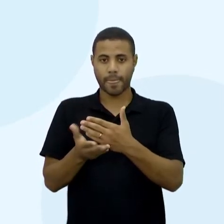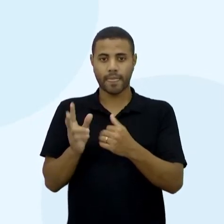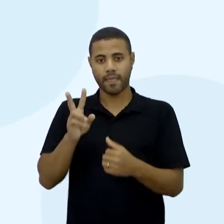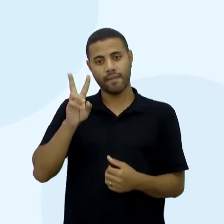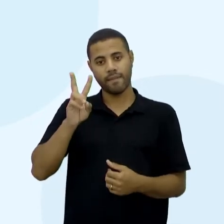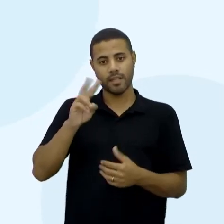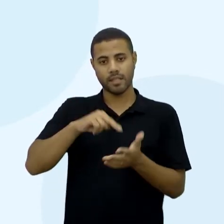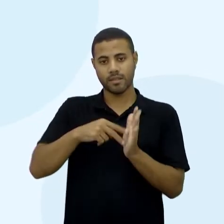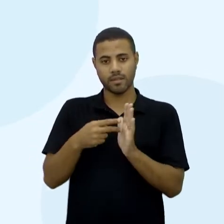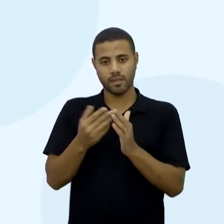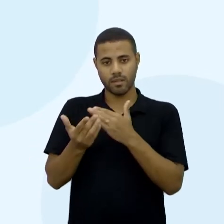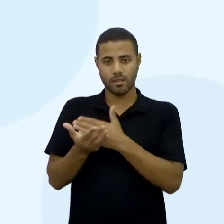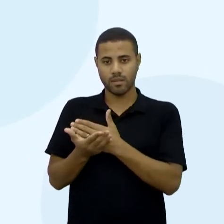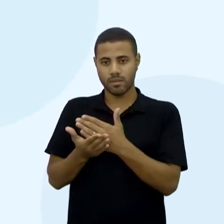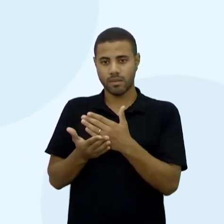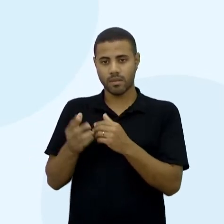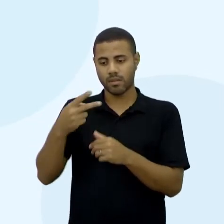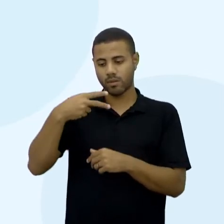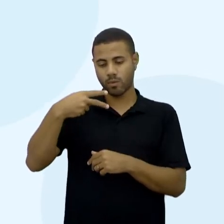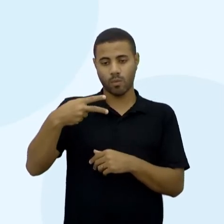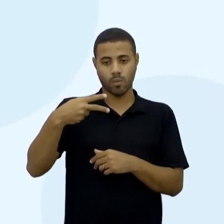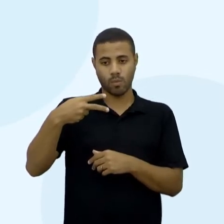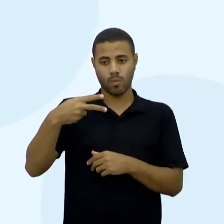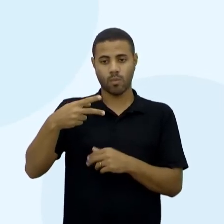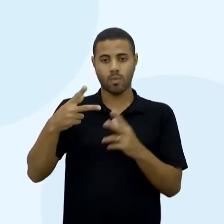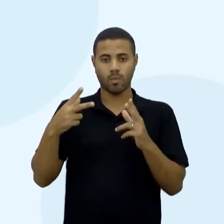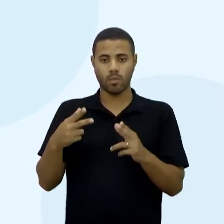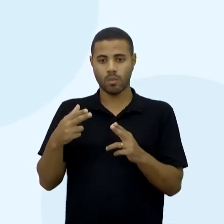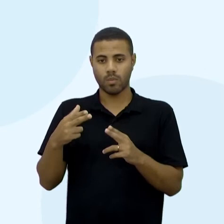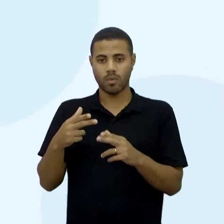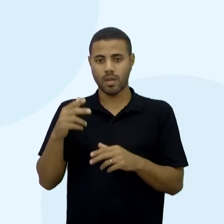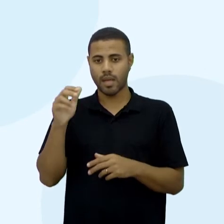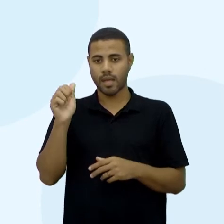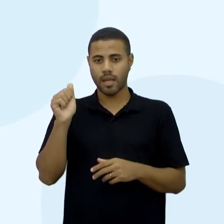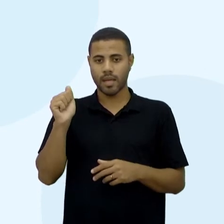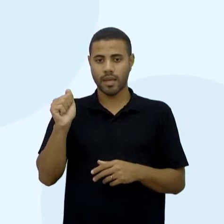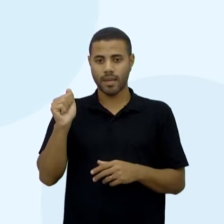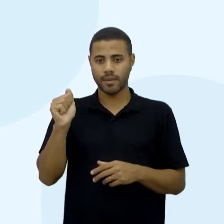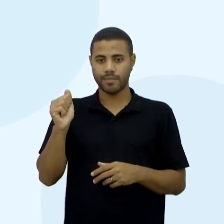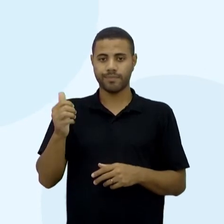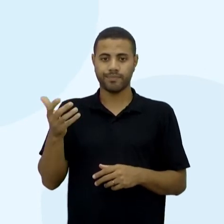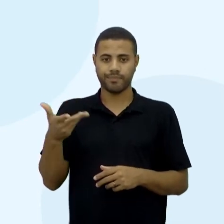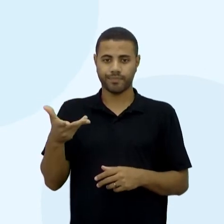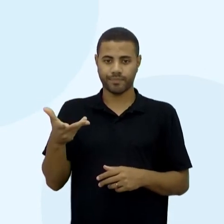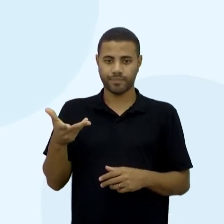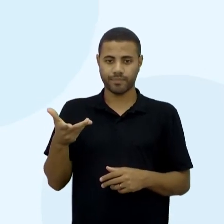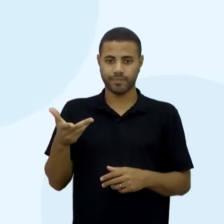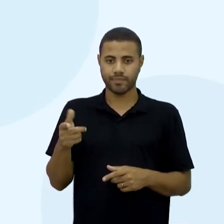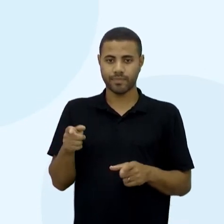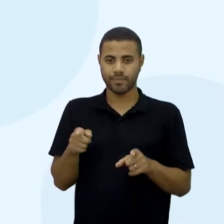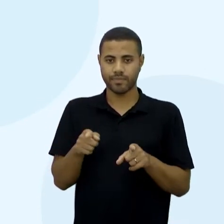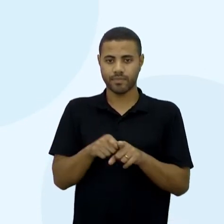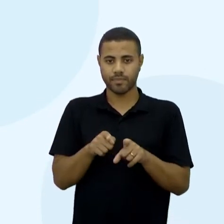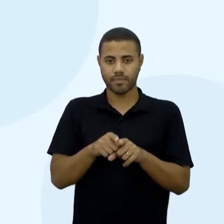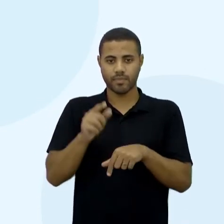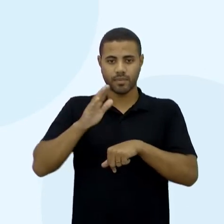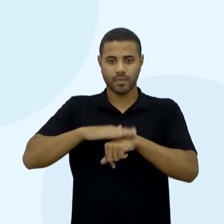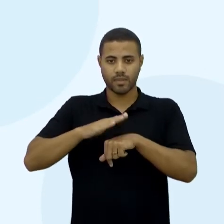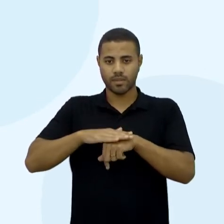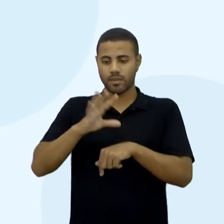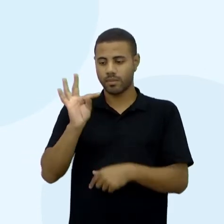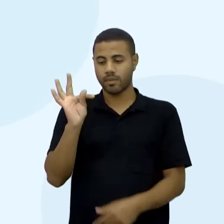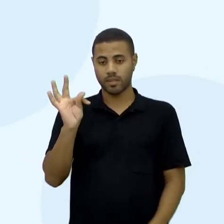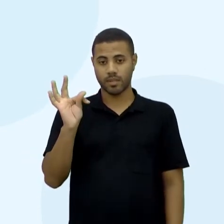símbolo inicial, né, fazendo variações iguais ao A, né, a aceleração, por um determinado tempo,